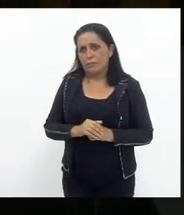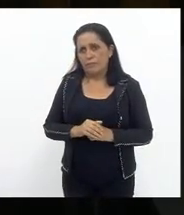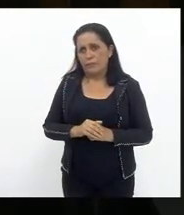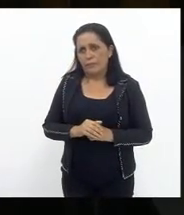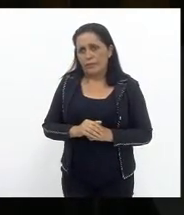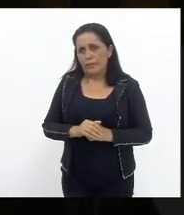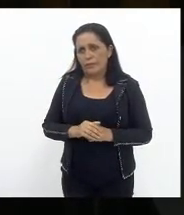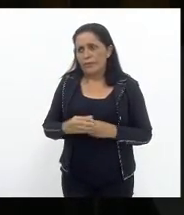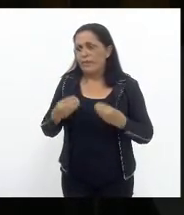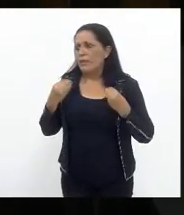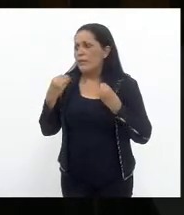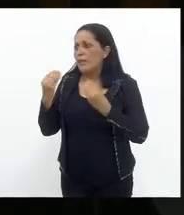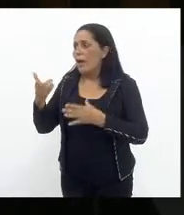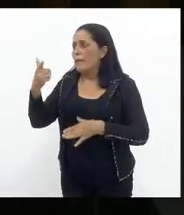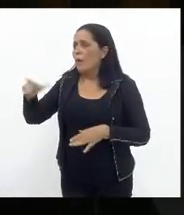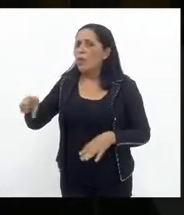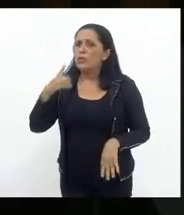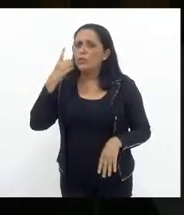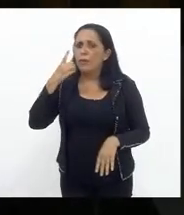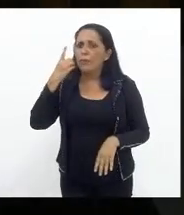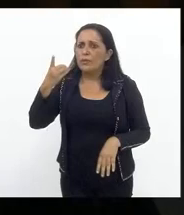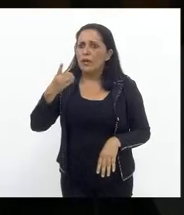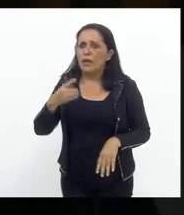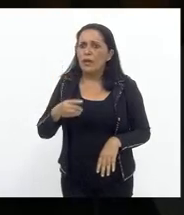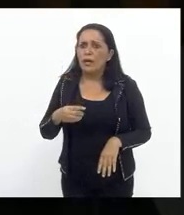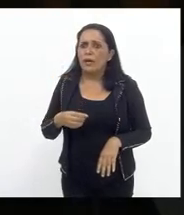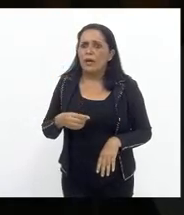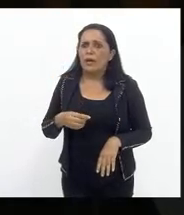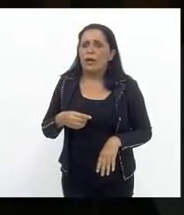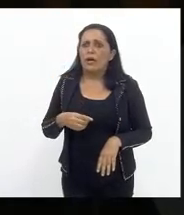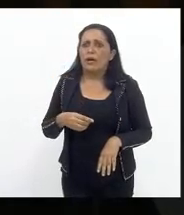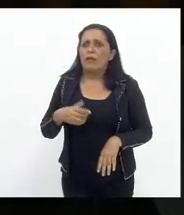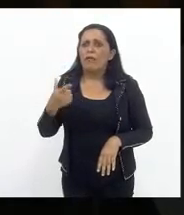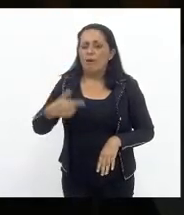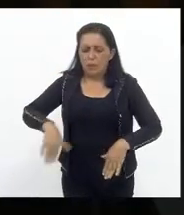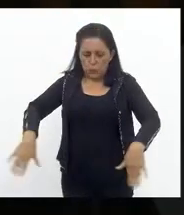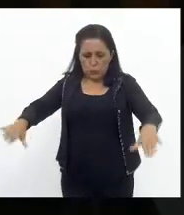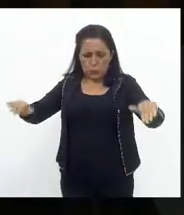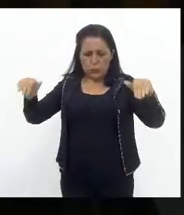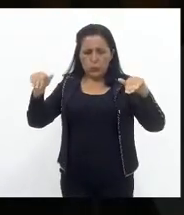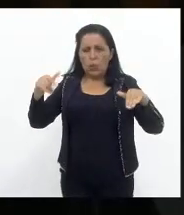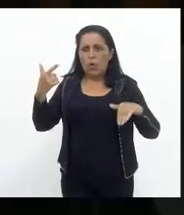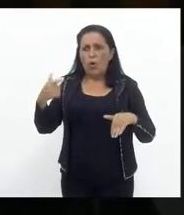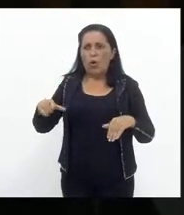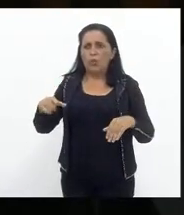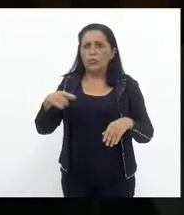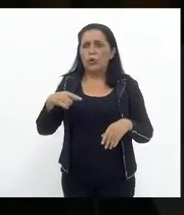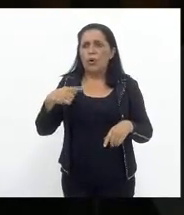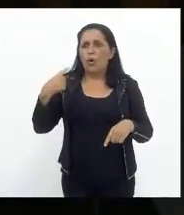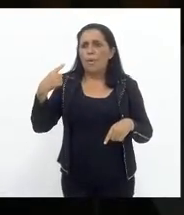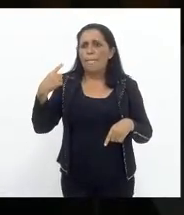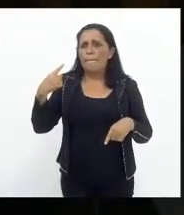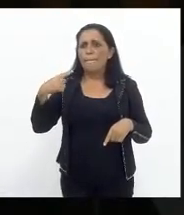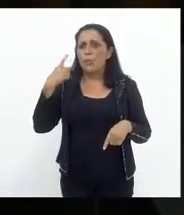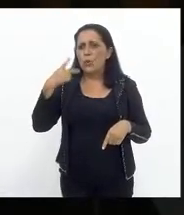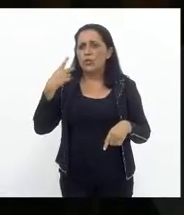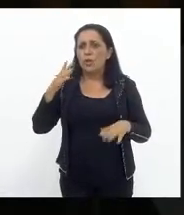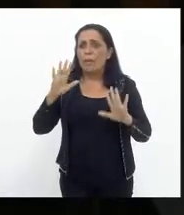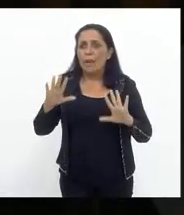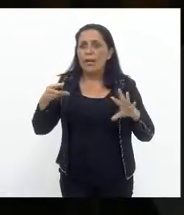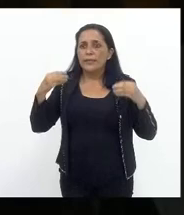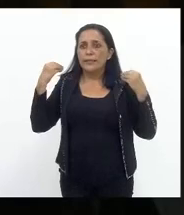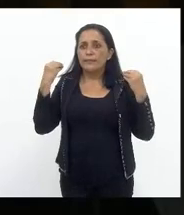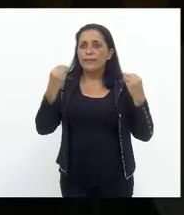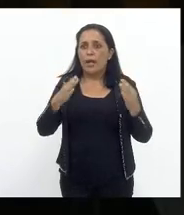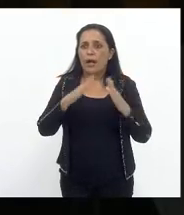Entrega para outro deputado, faz palanque para outros políticos, faz o que o senhor quiser, mas